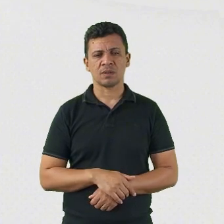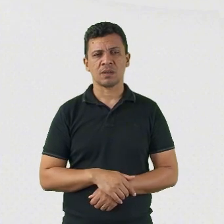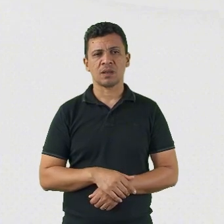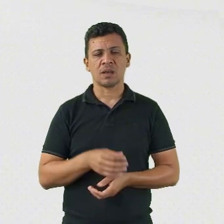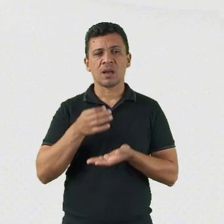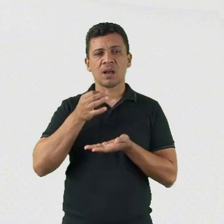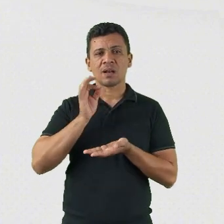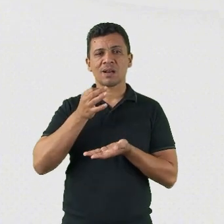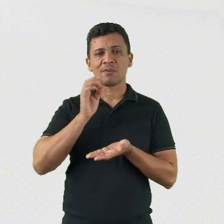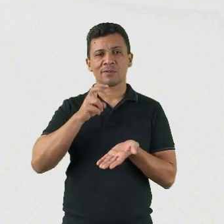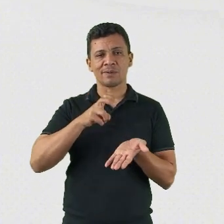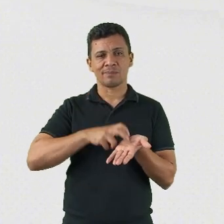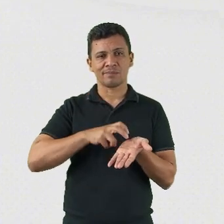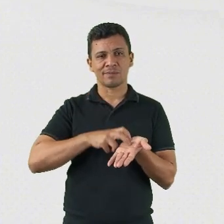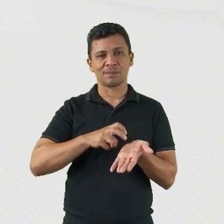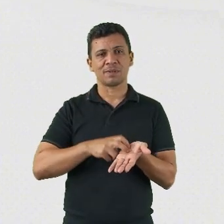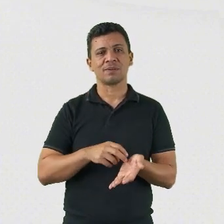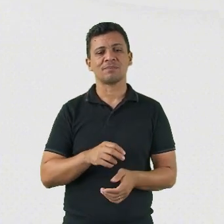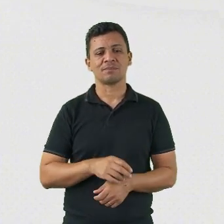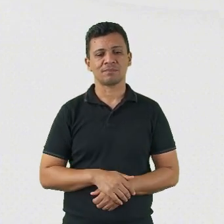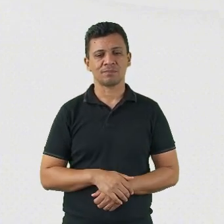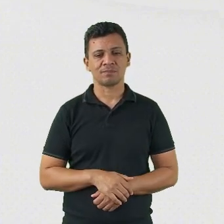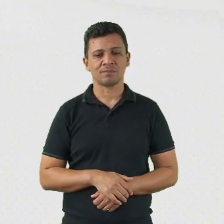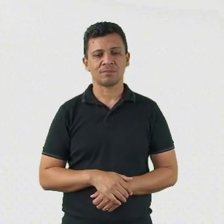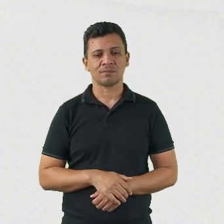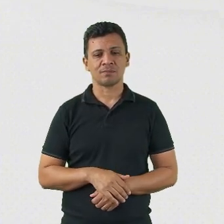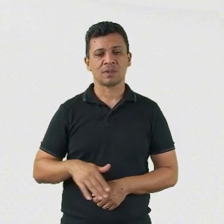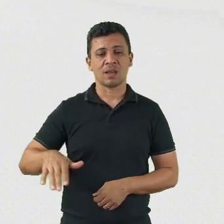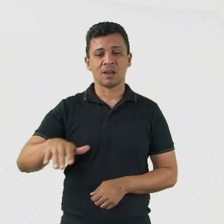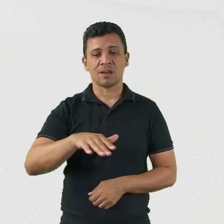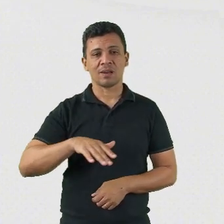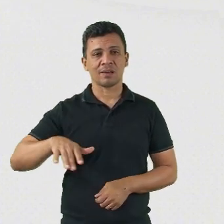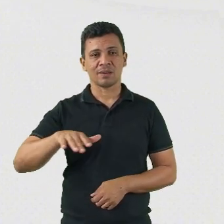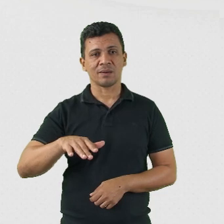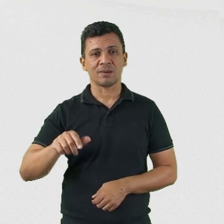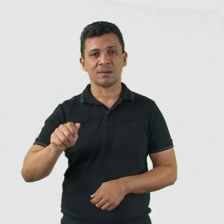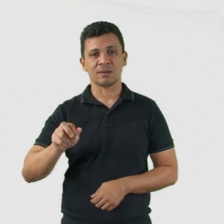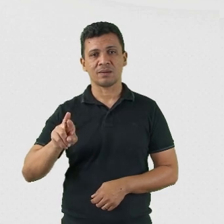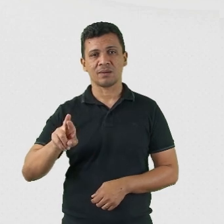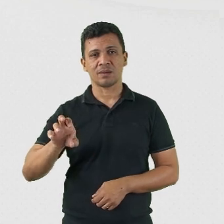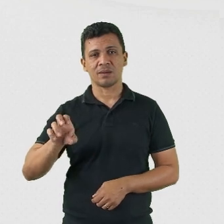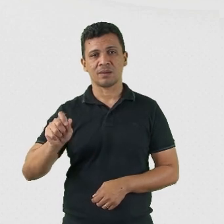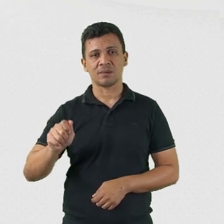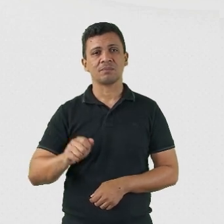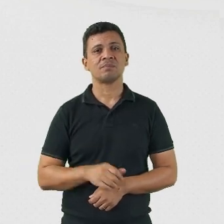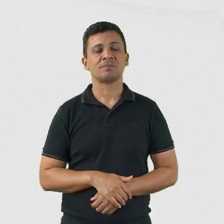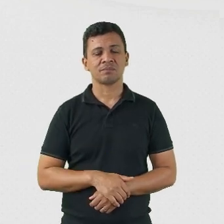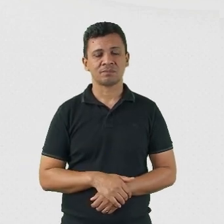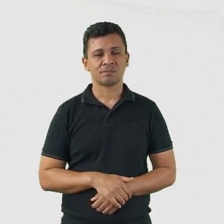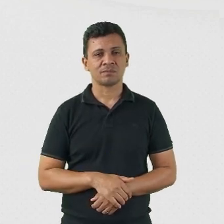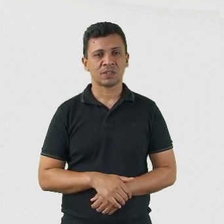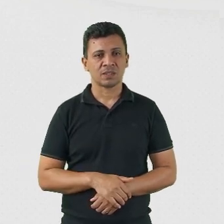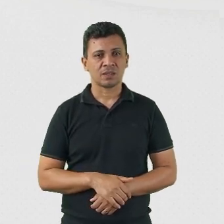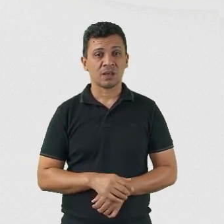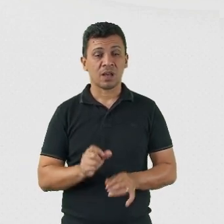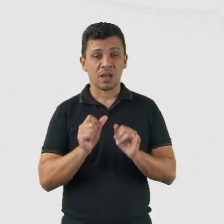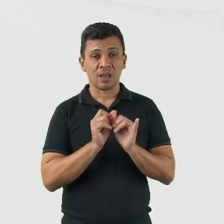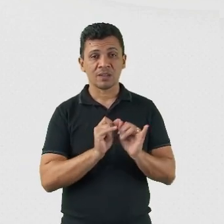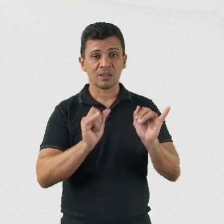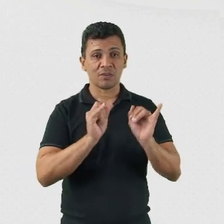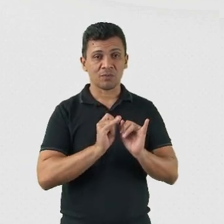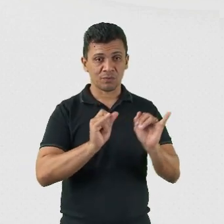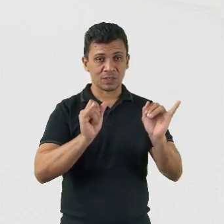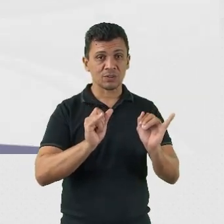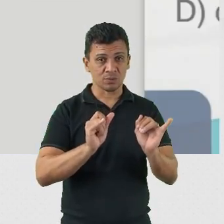o café da manhã. Area é a área. Então, ele tá, a partir daquele aviso e